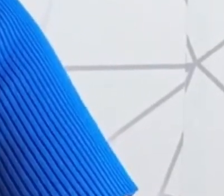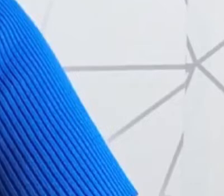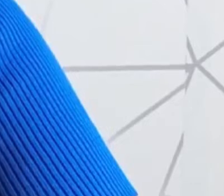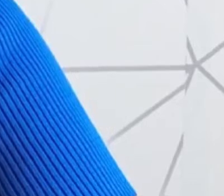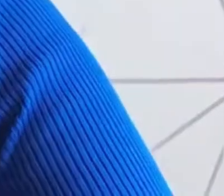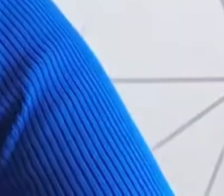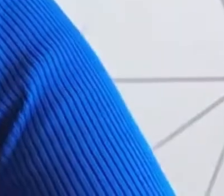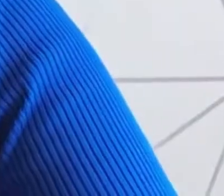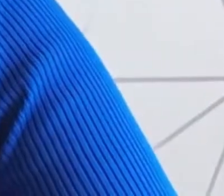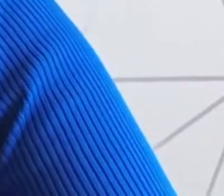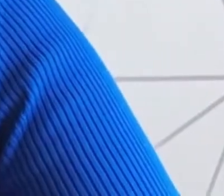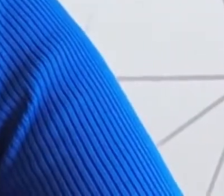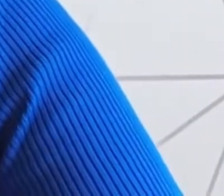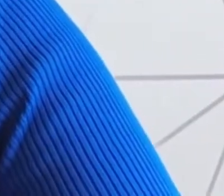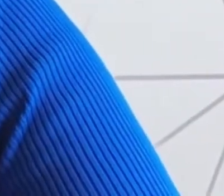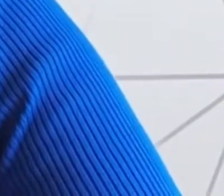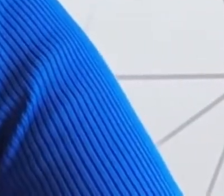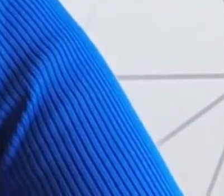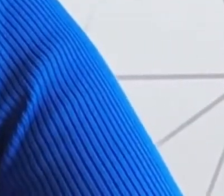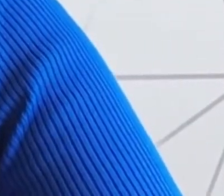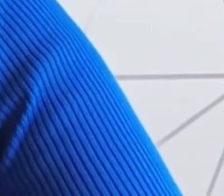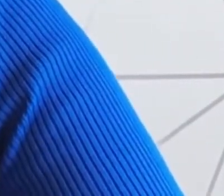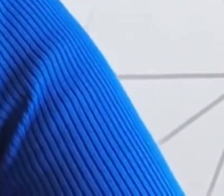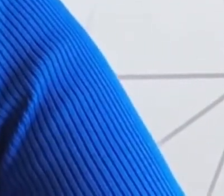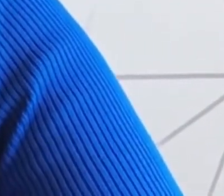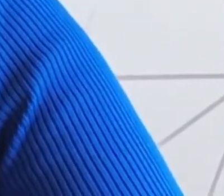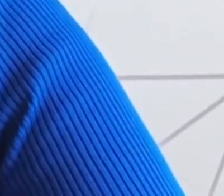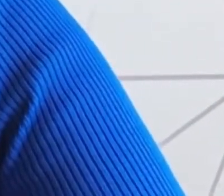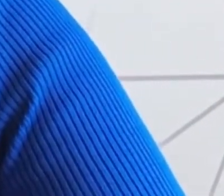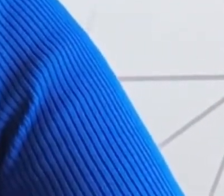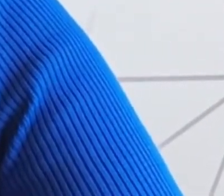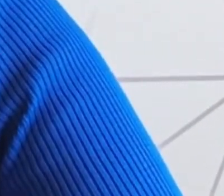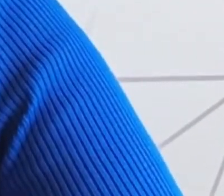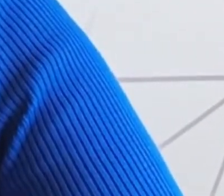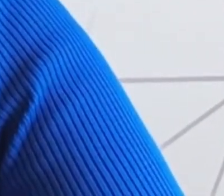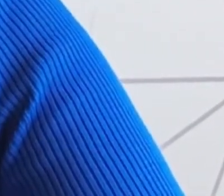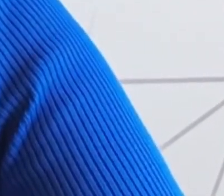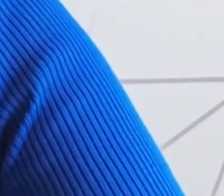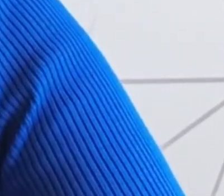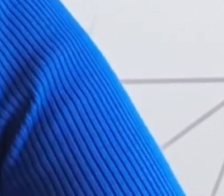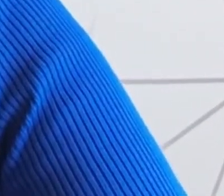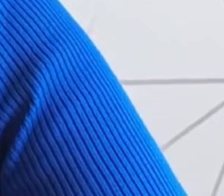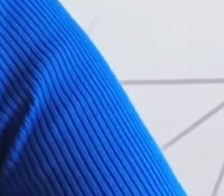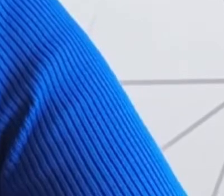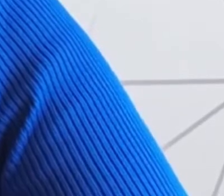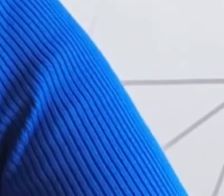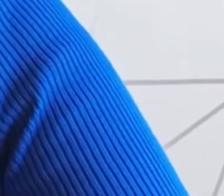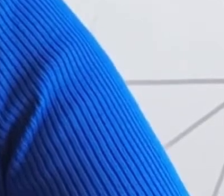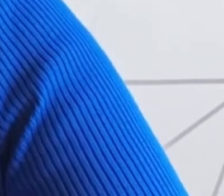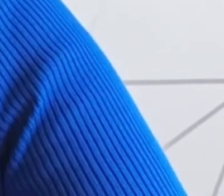vacinal. Para iniciar, vou solicitar a todos os palestrantes que façam